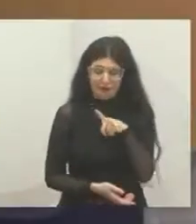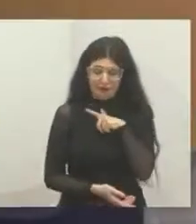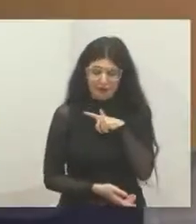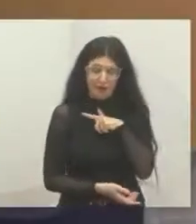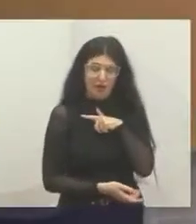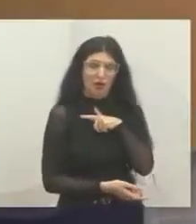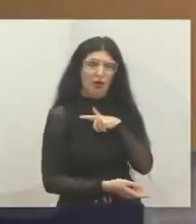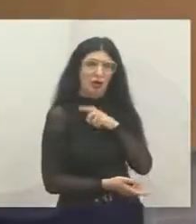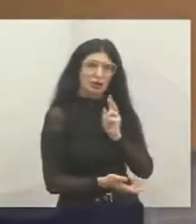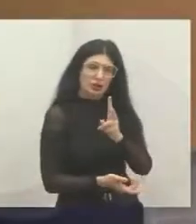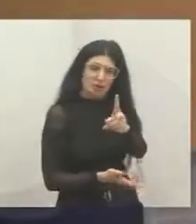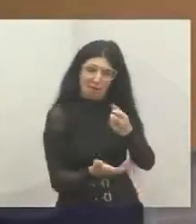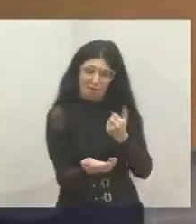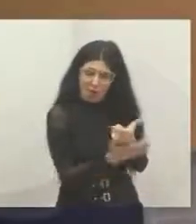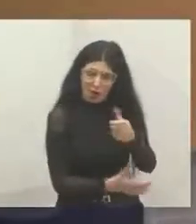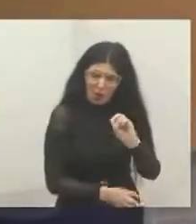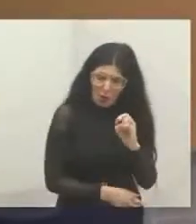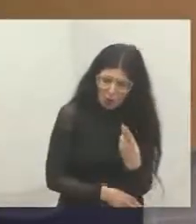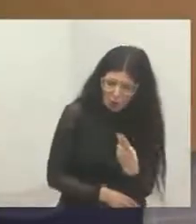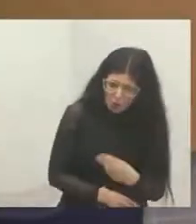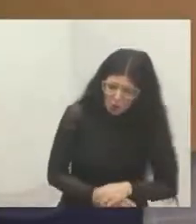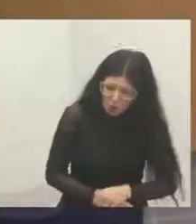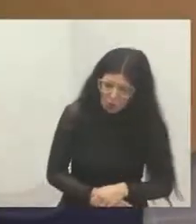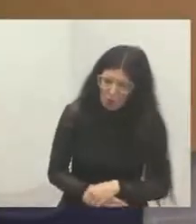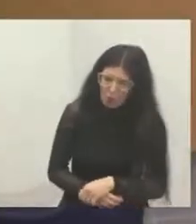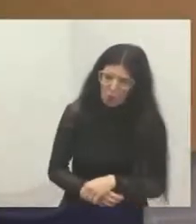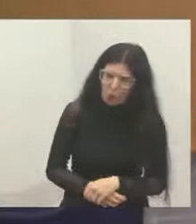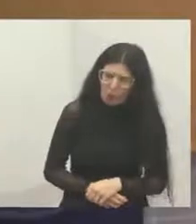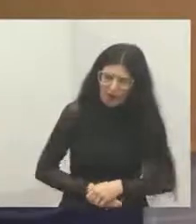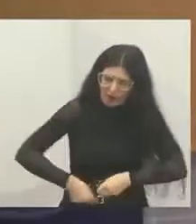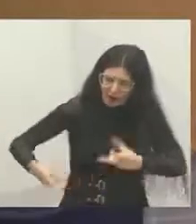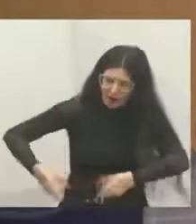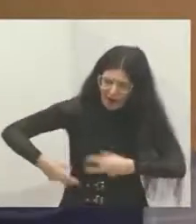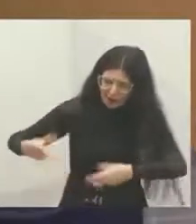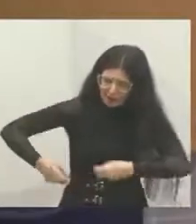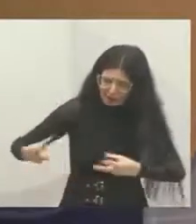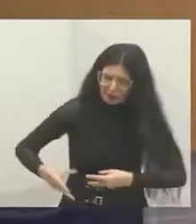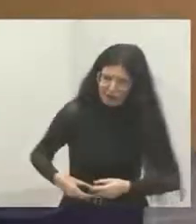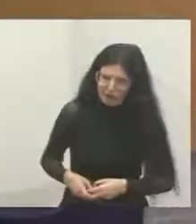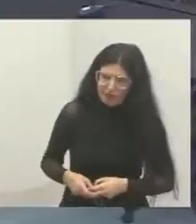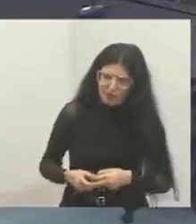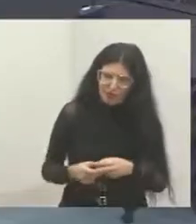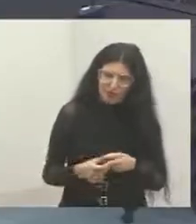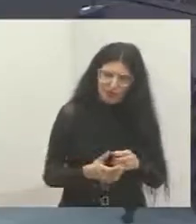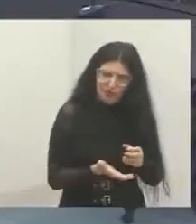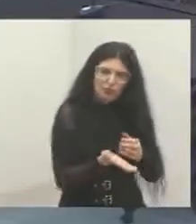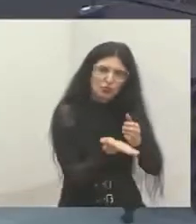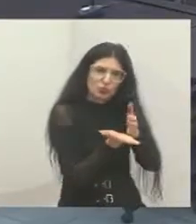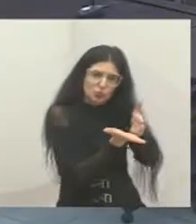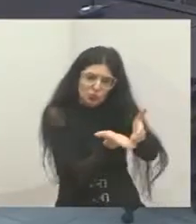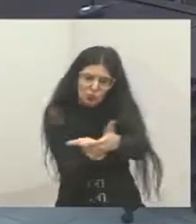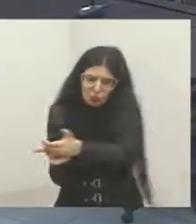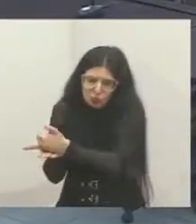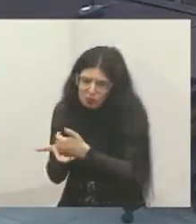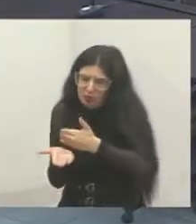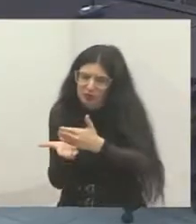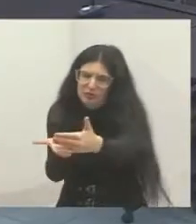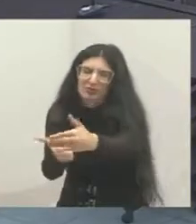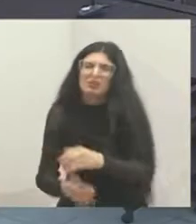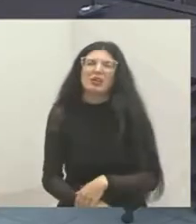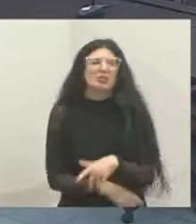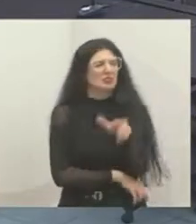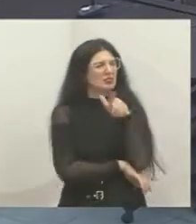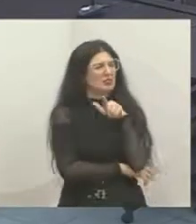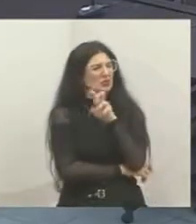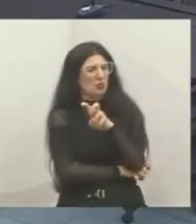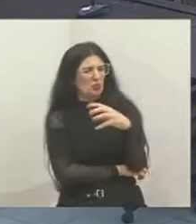queda, na sua maioria, de todos os impostos, em torno de 50 e pouco, e a gente vê que só realmente se